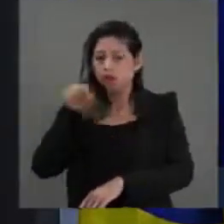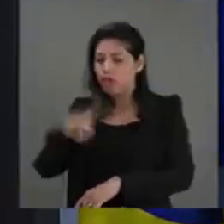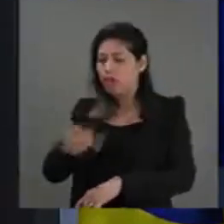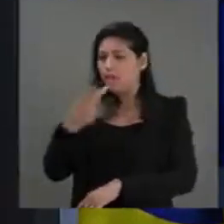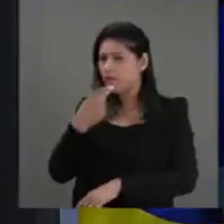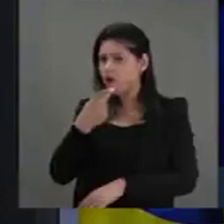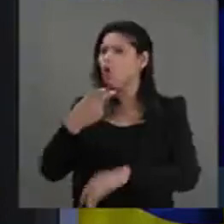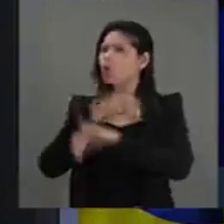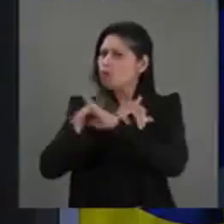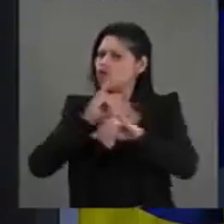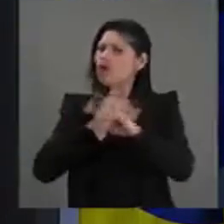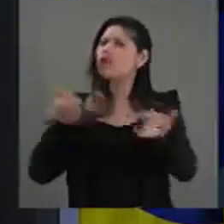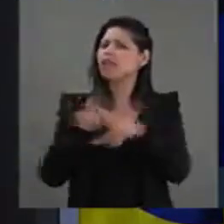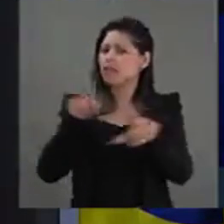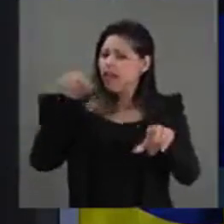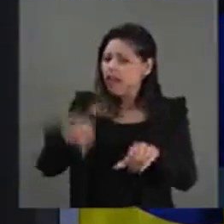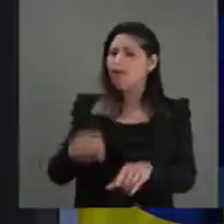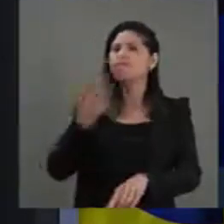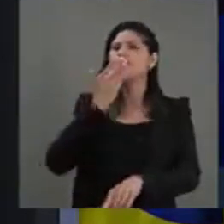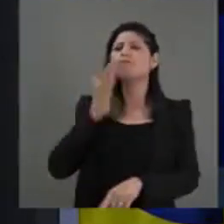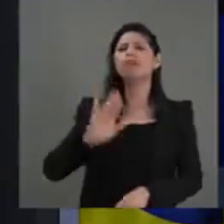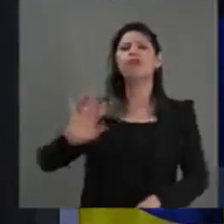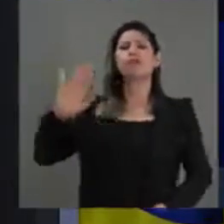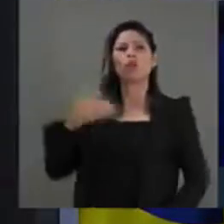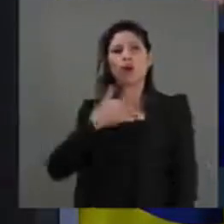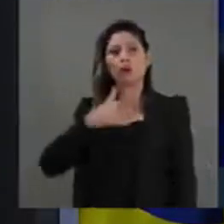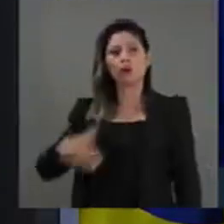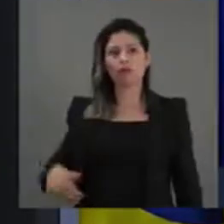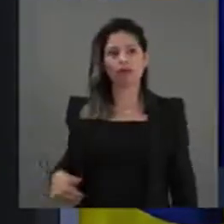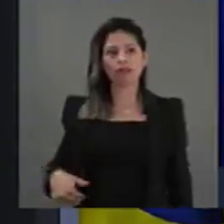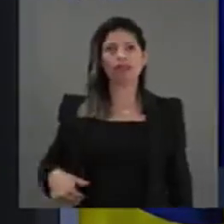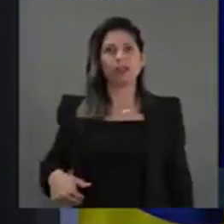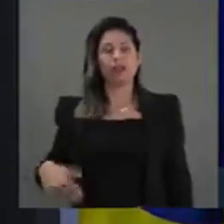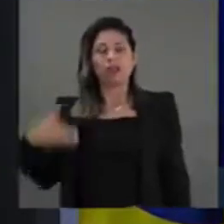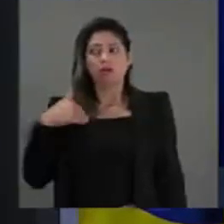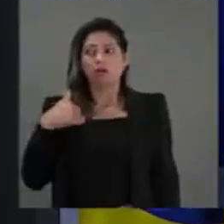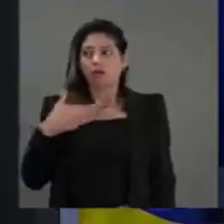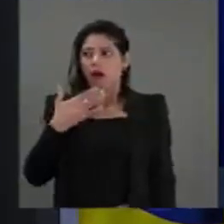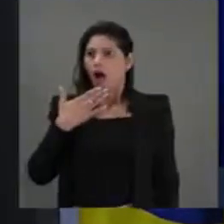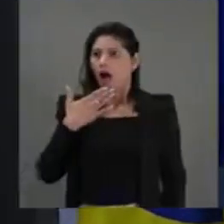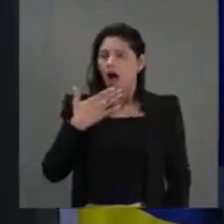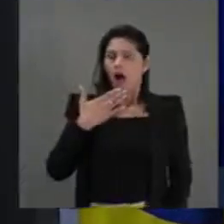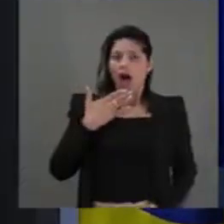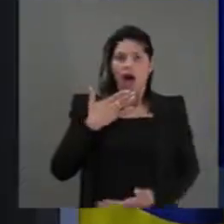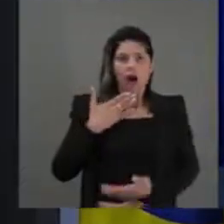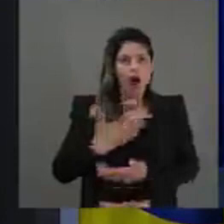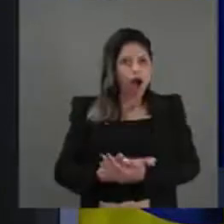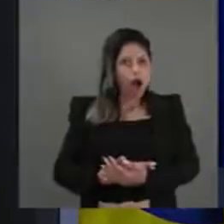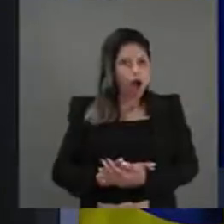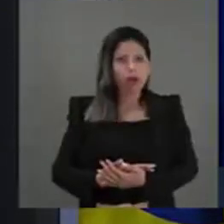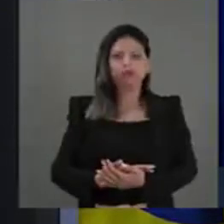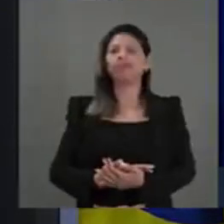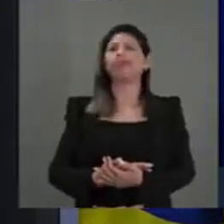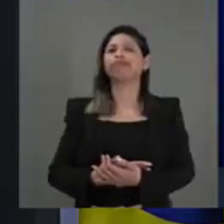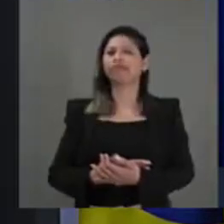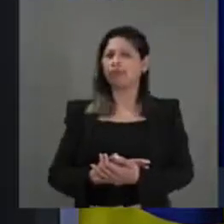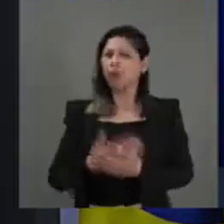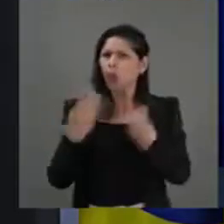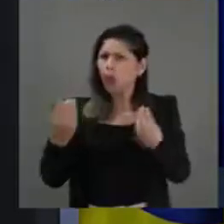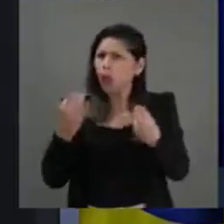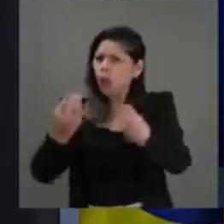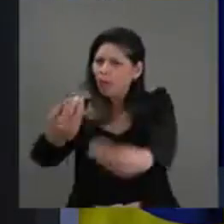candidato também a governador, e eu fico surpreso que esse tipo de coisa não vá para